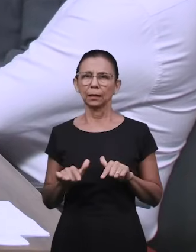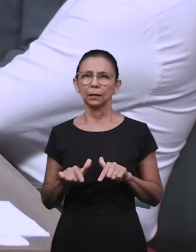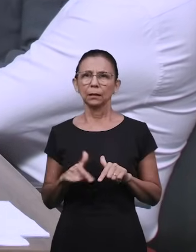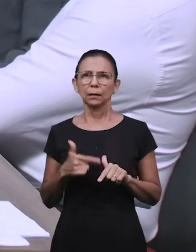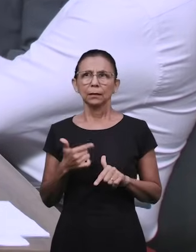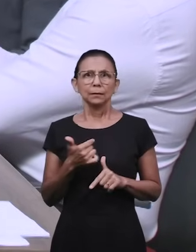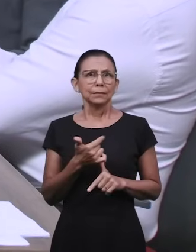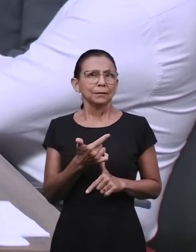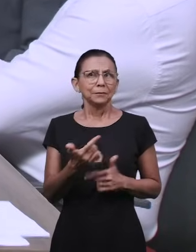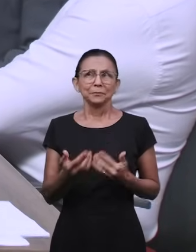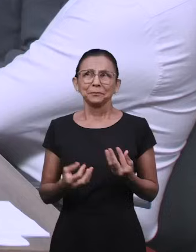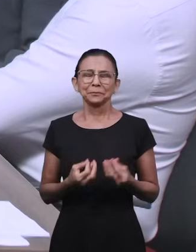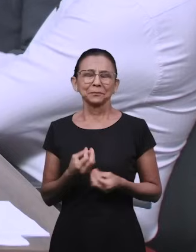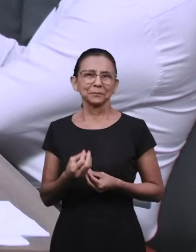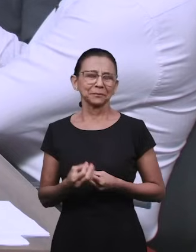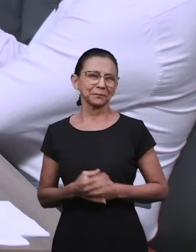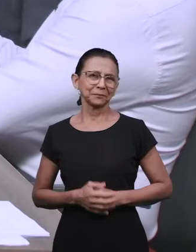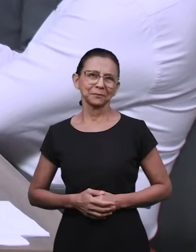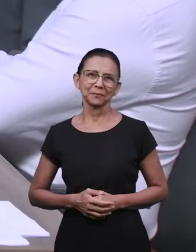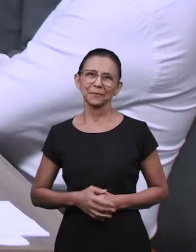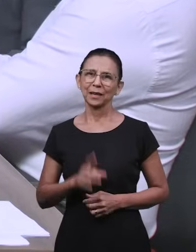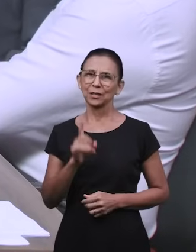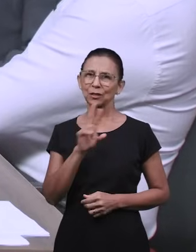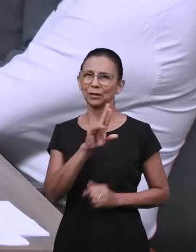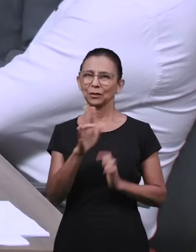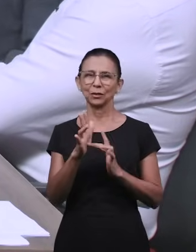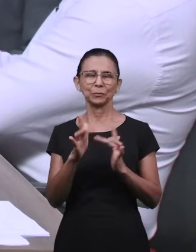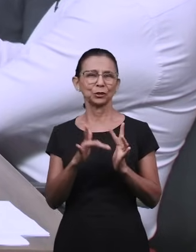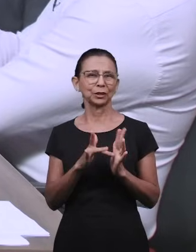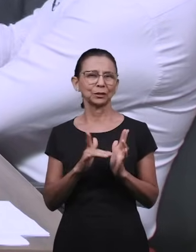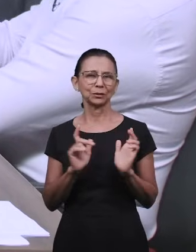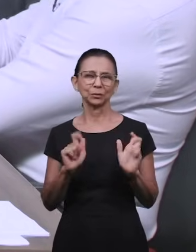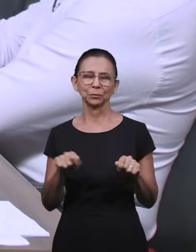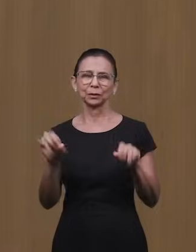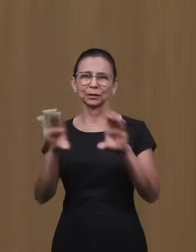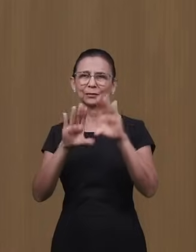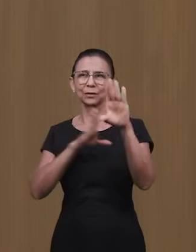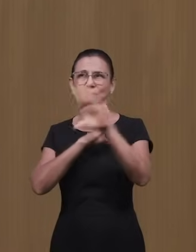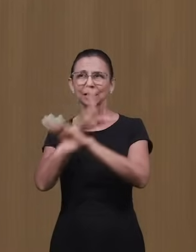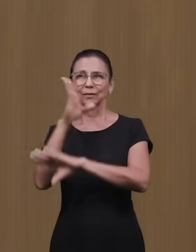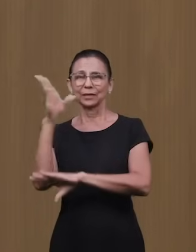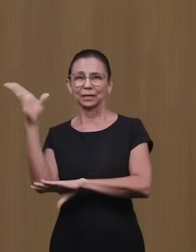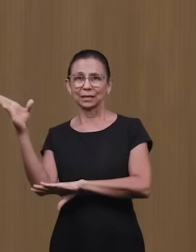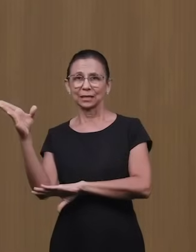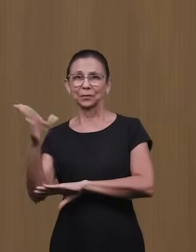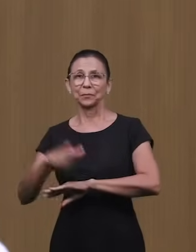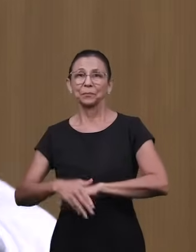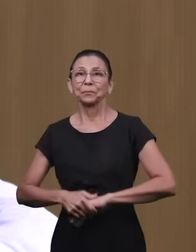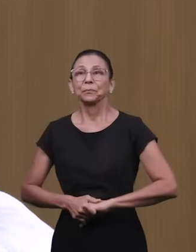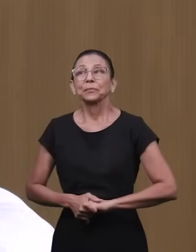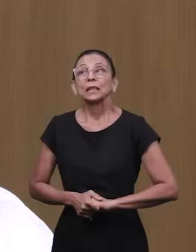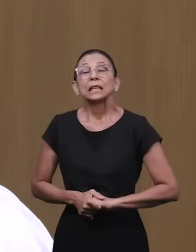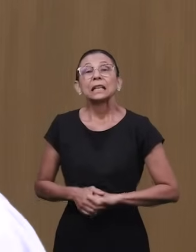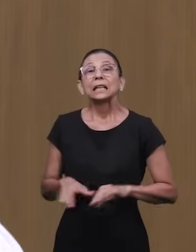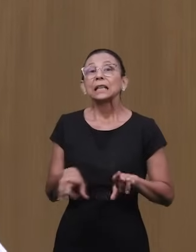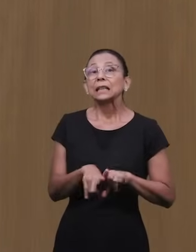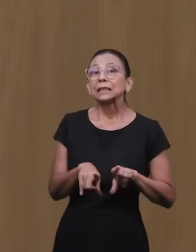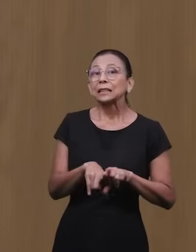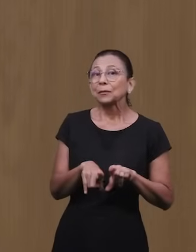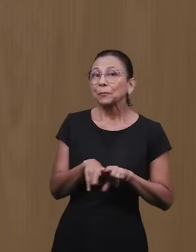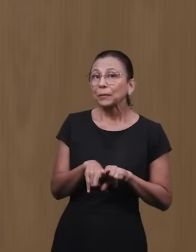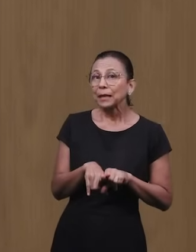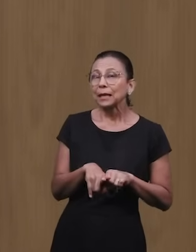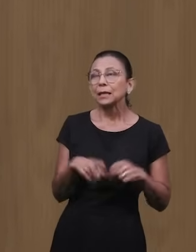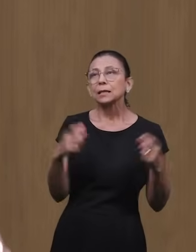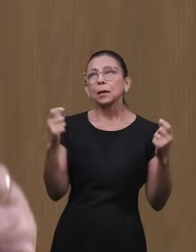lembramos aqui como era a prática. Essas indulgências também contemplava a venda de relíquias